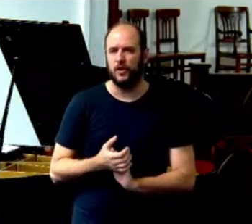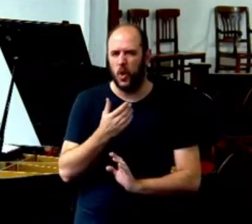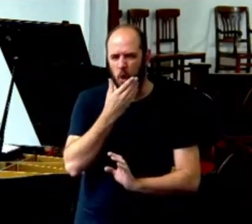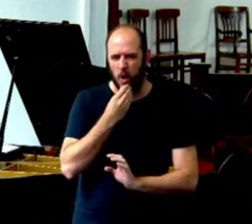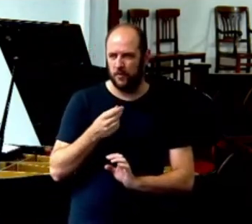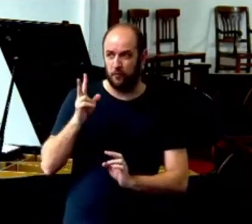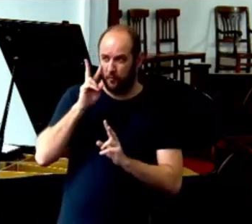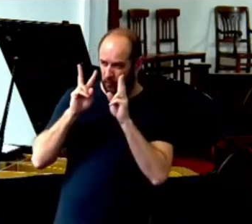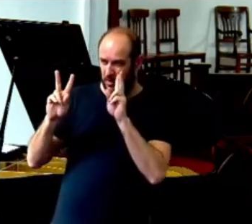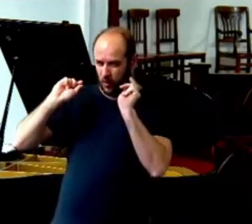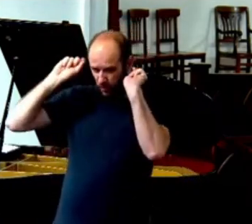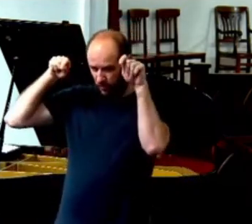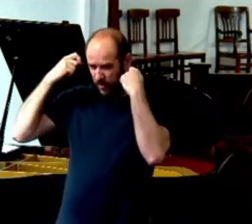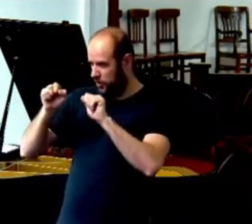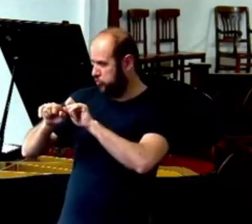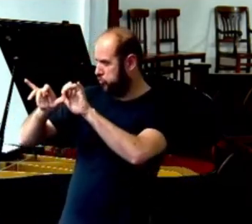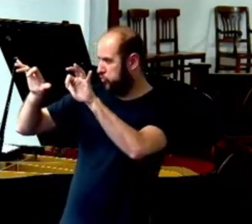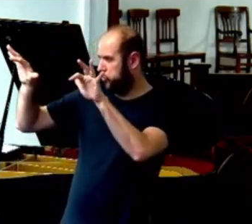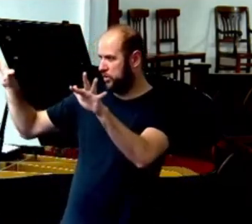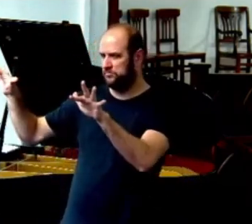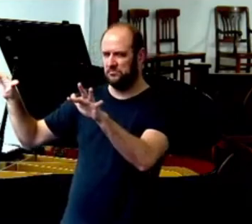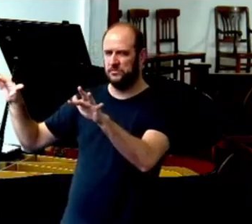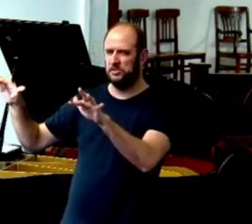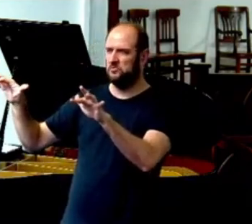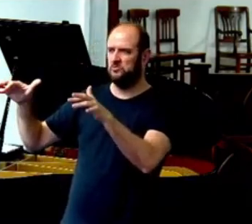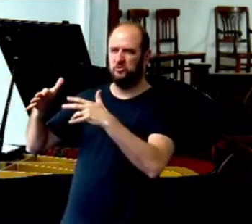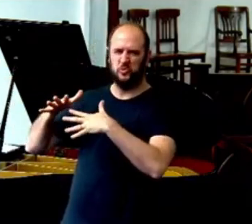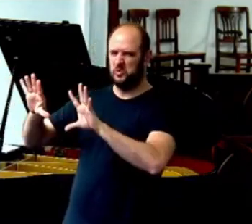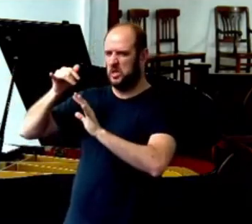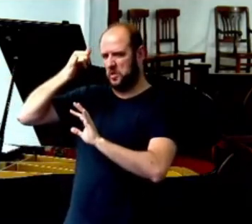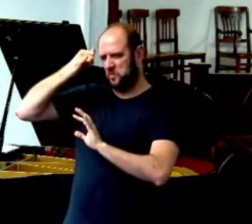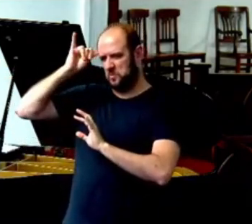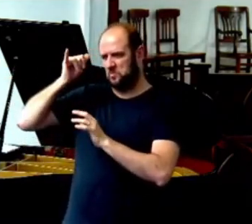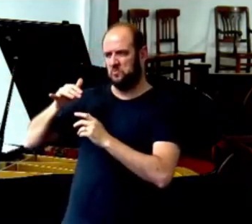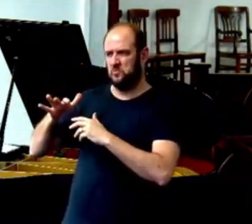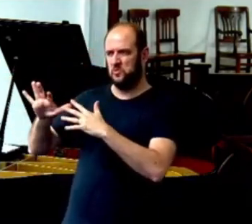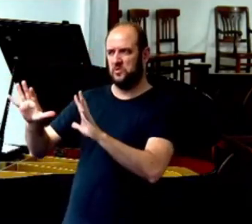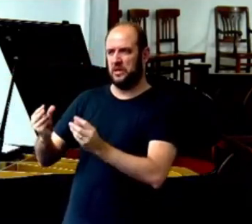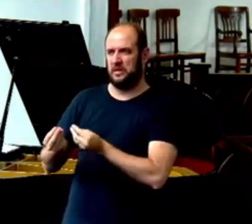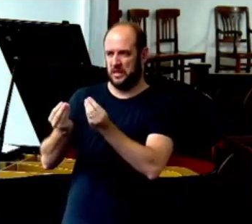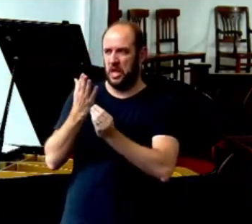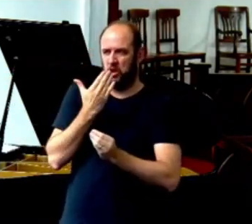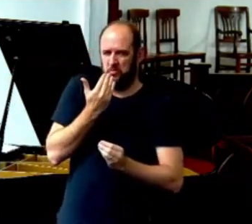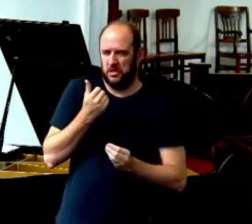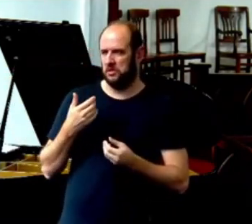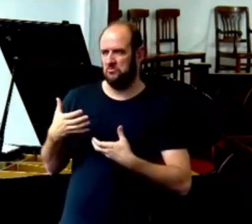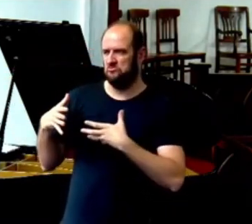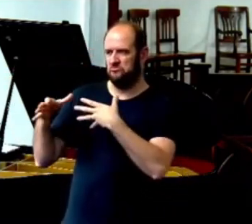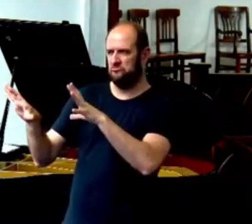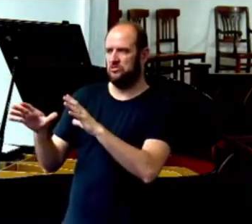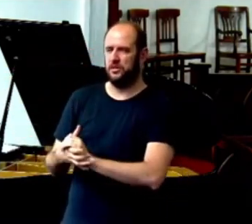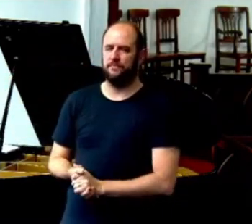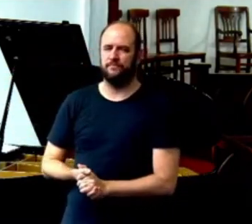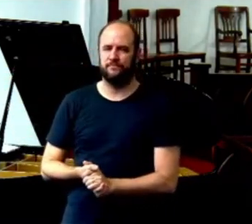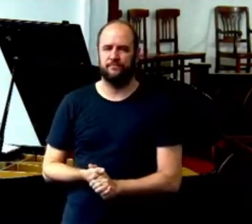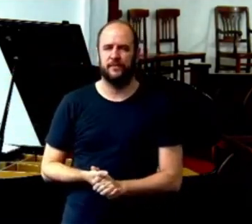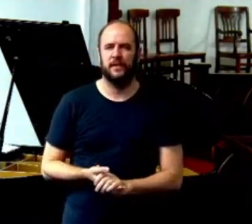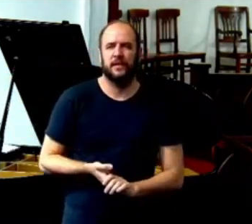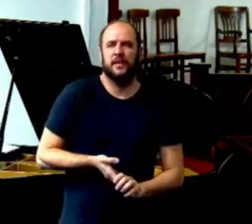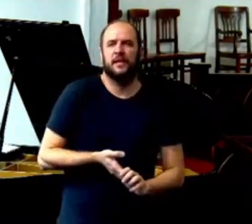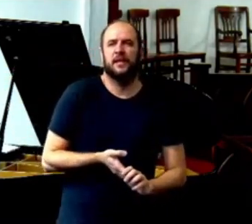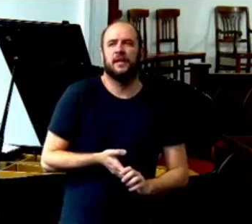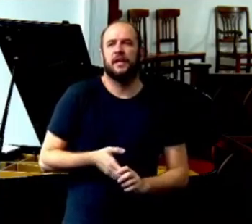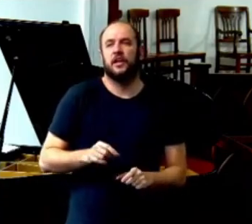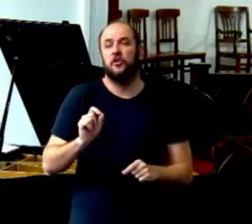das suas ovelhas, ou um dos seus bois, para dar de comer ao visitante que